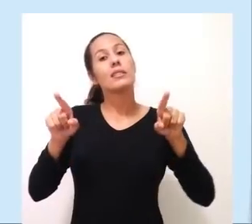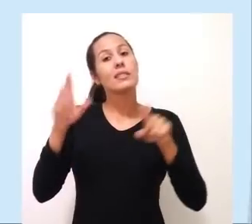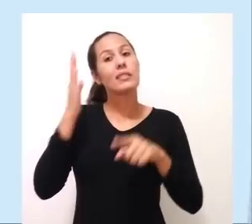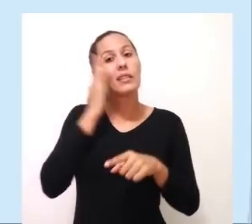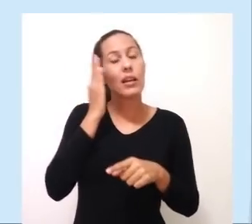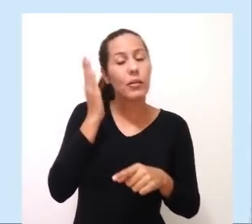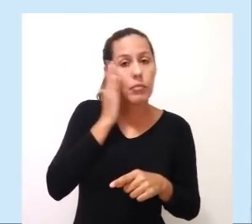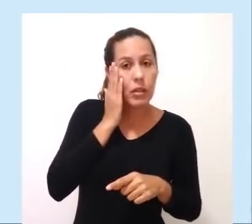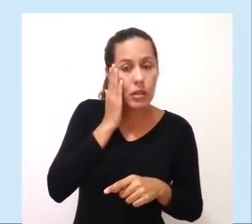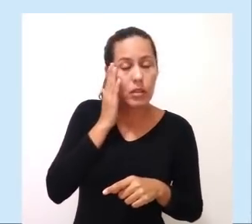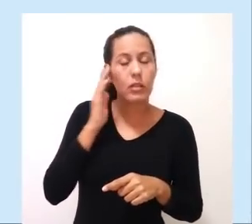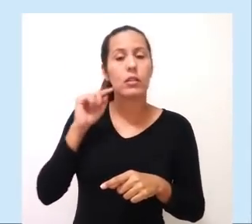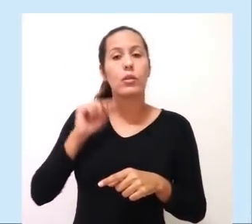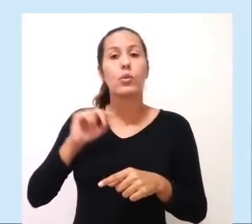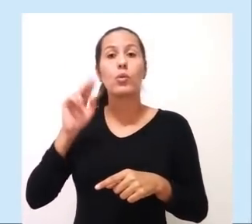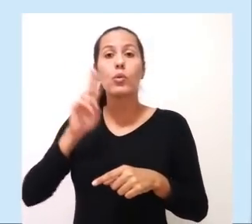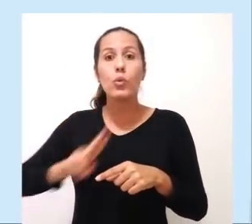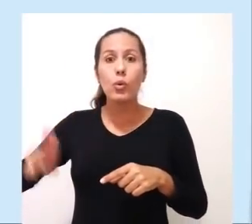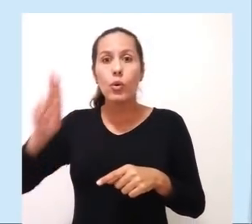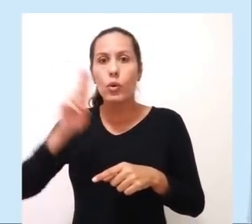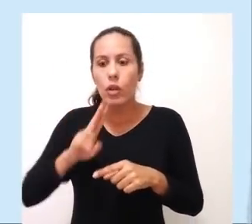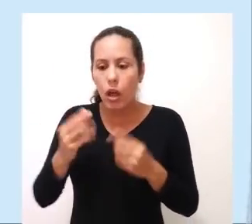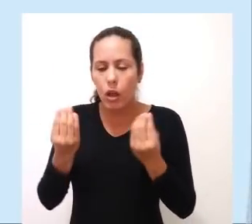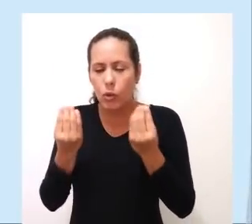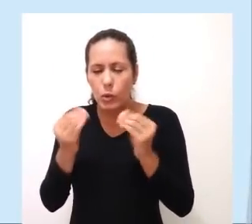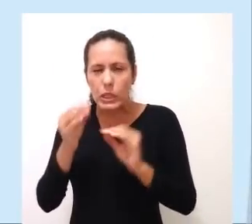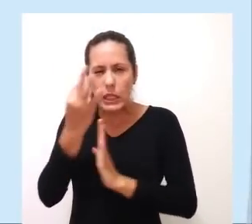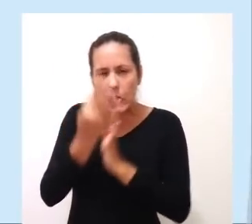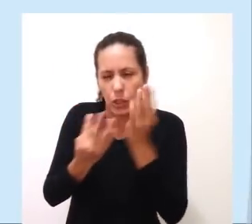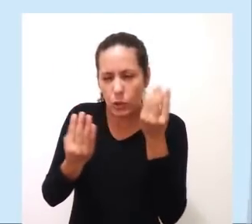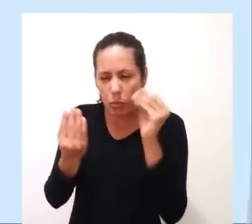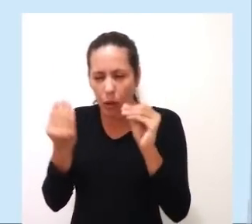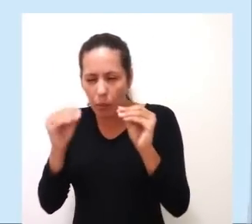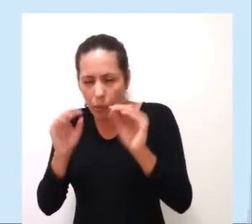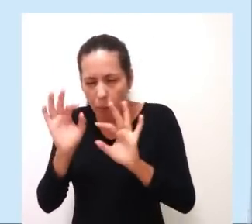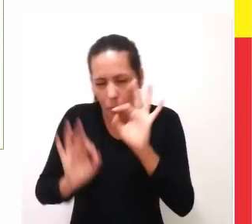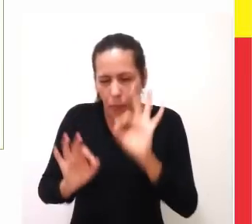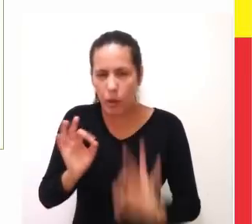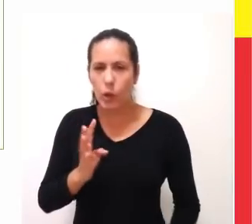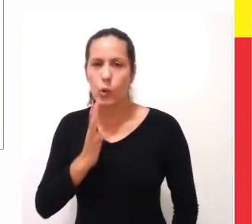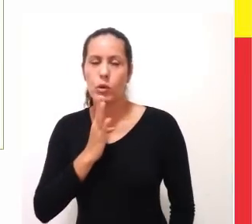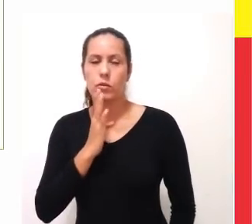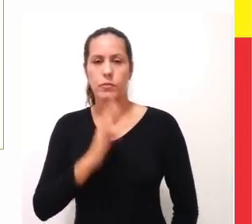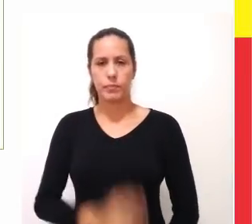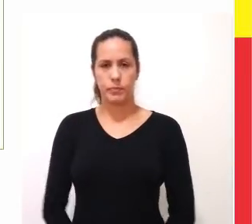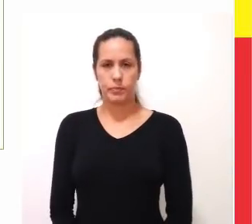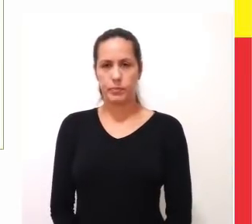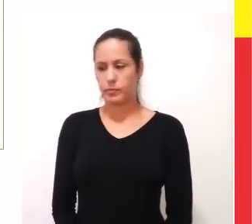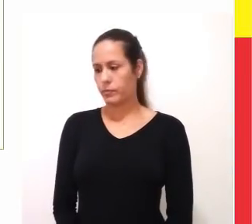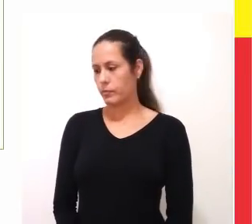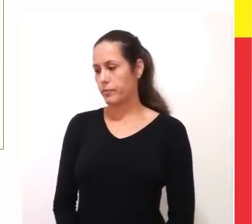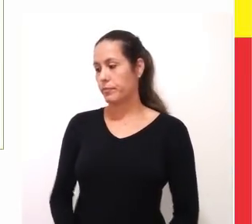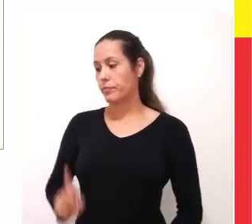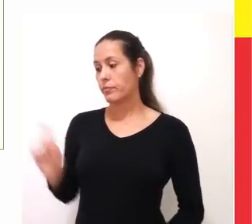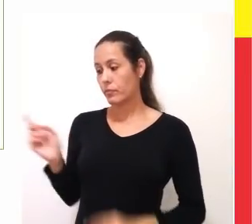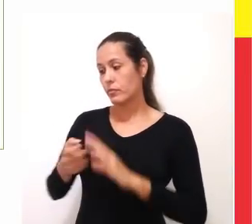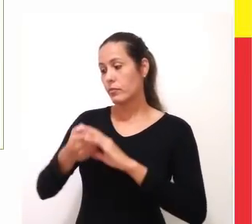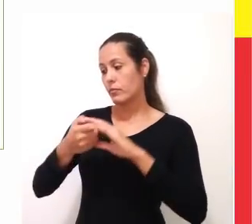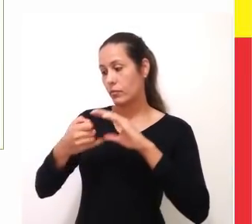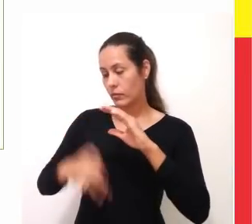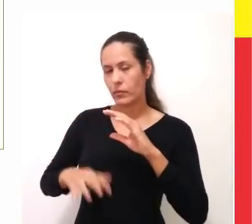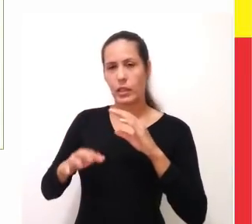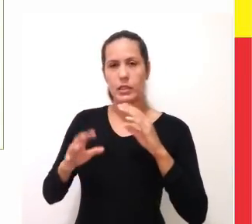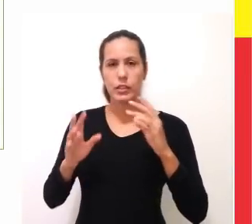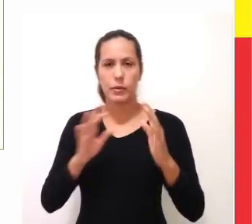dentro da notícia, do texto jornalístico, certo? Conhecer, certo? Essa característica versátil permite que